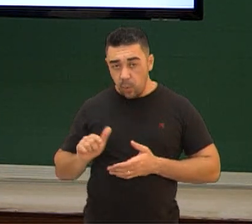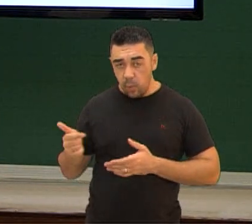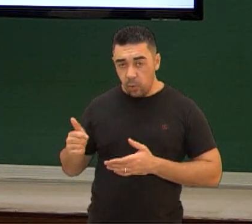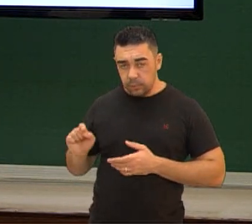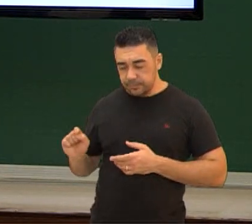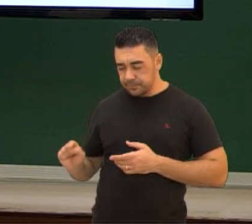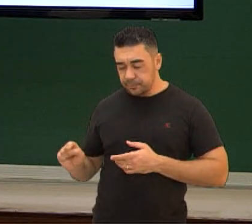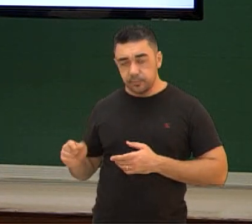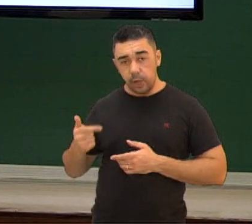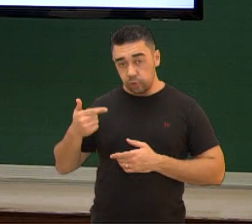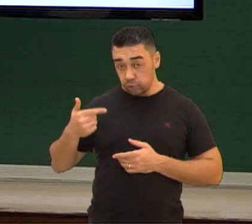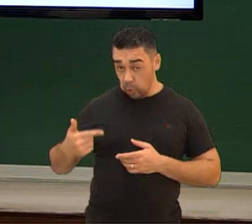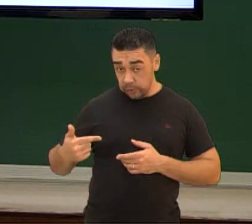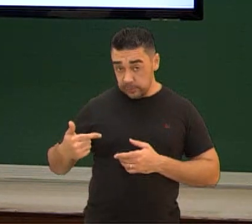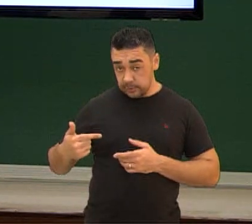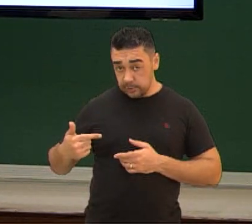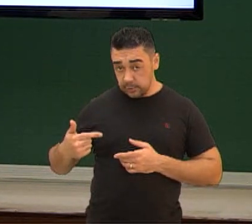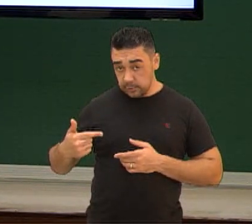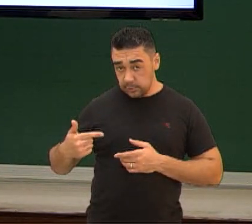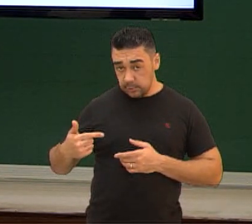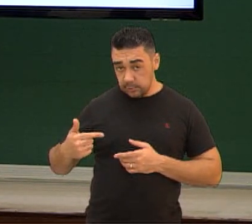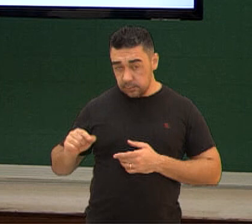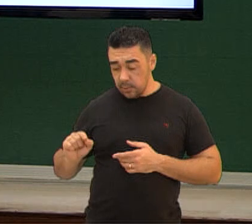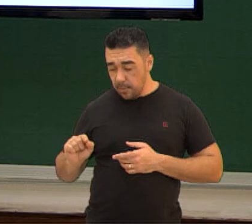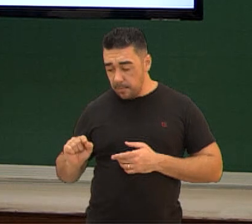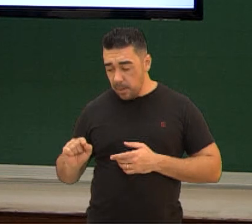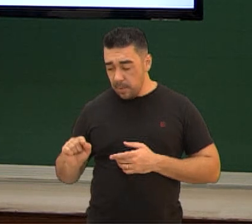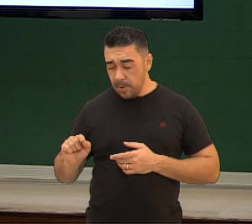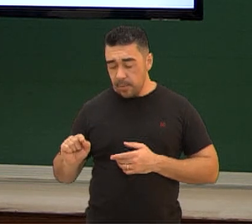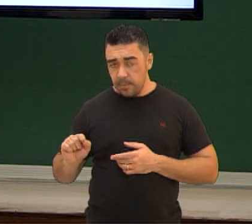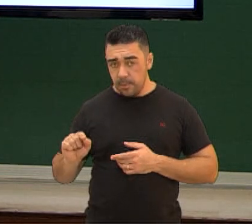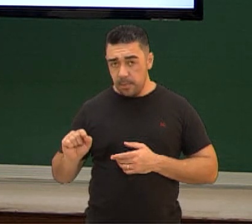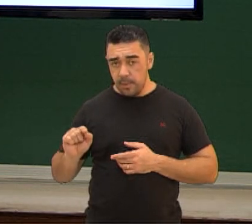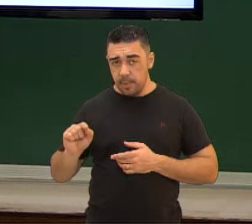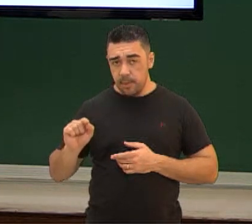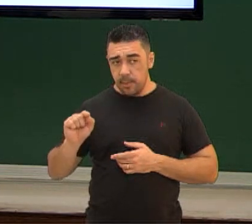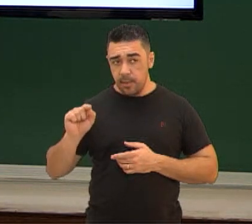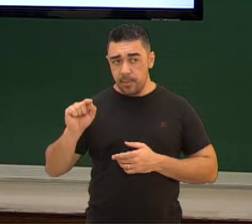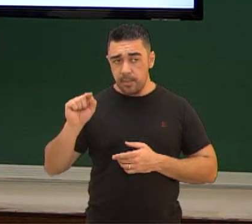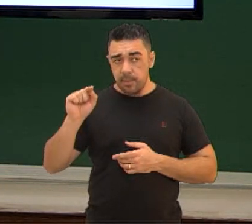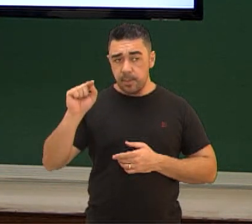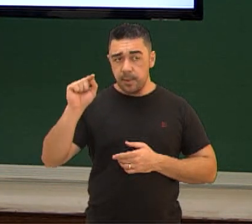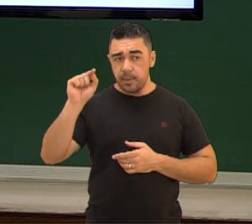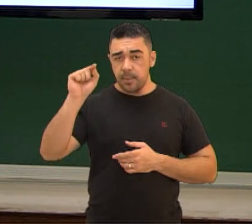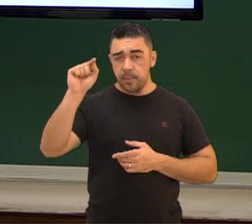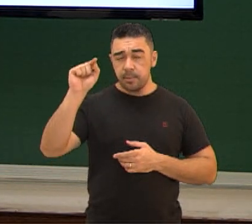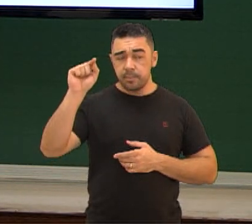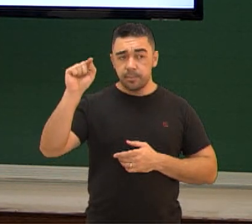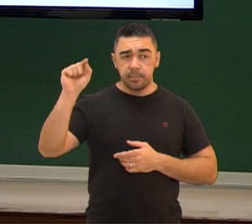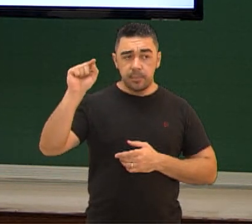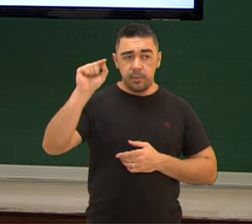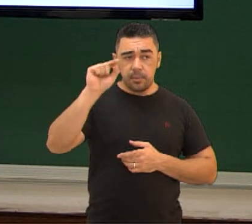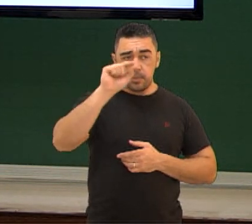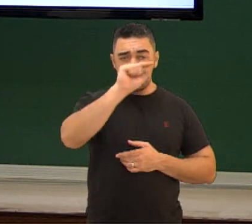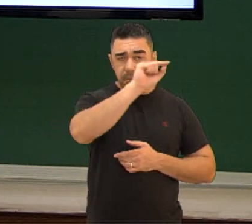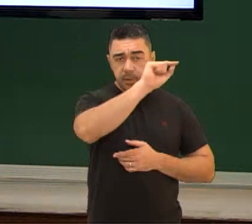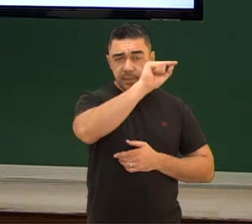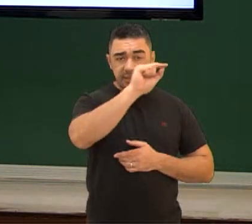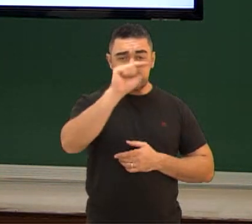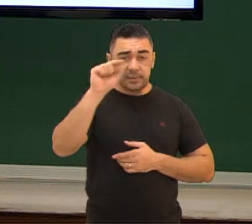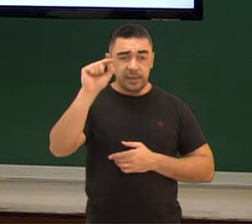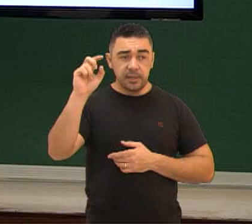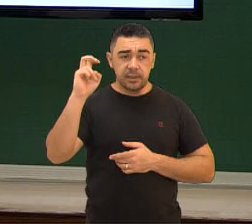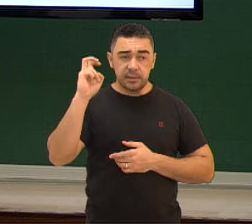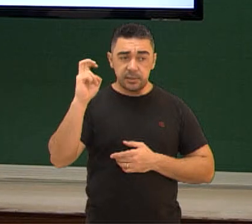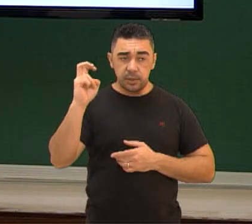abscissa é 2, né? A corrente vale 2 miliamperes e a